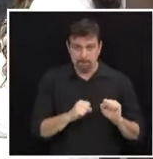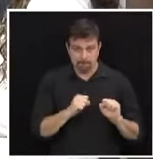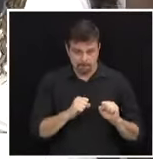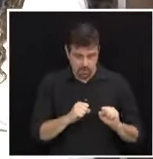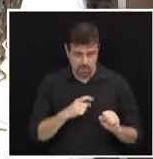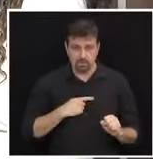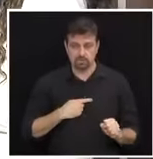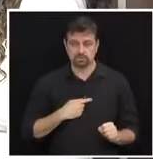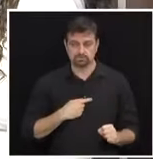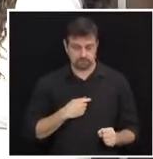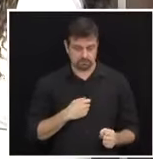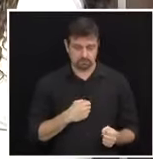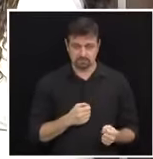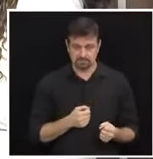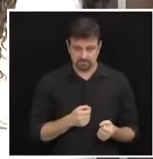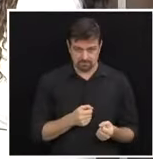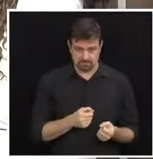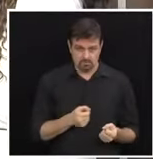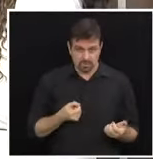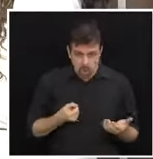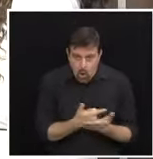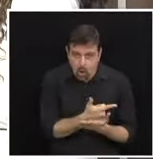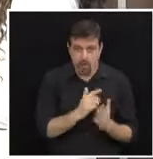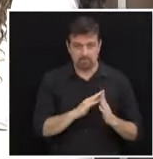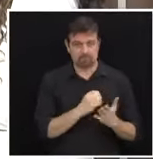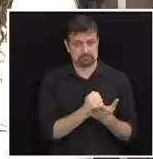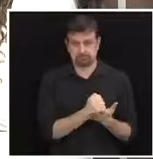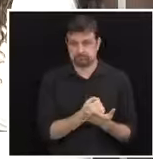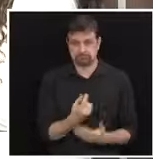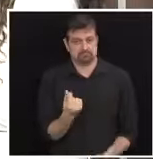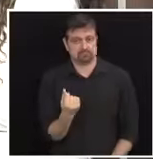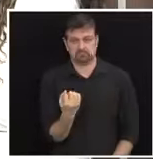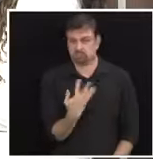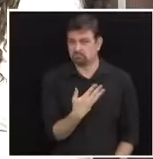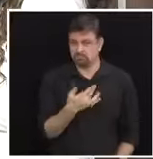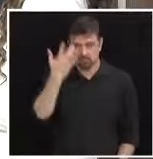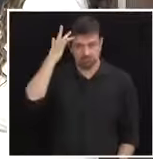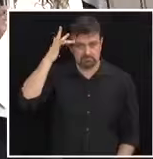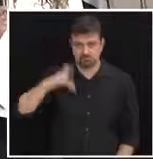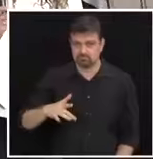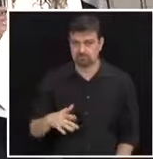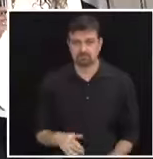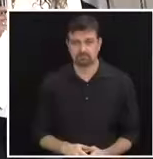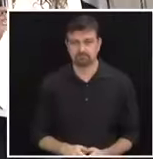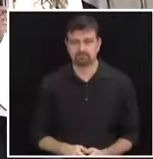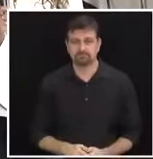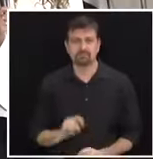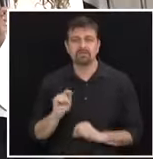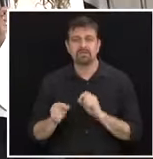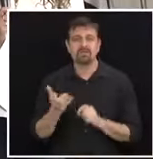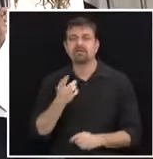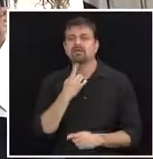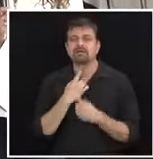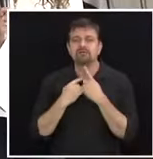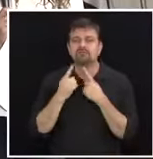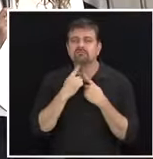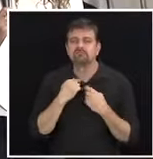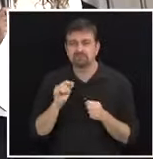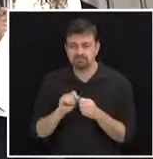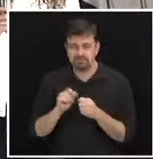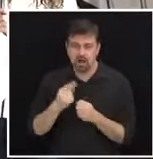ele para que você compre na farmácia. O preço não tem ao certo aí no preço dele. E Alexandre, quem quiser fazer o